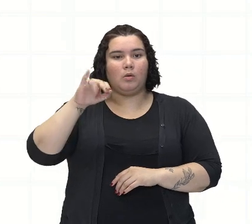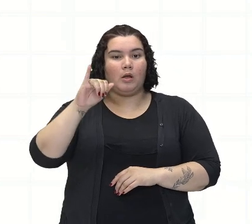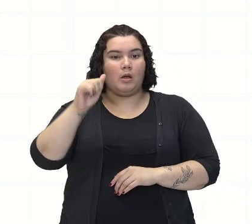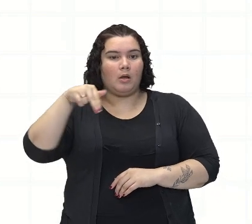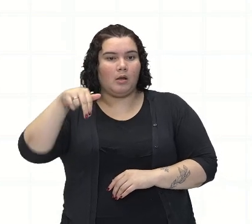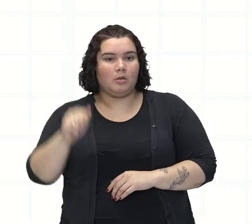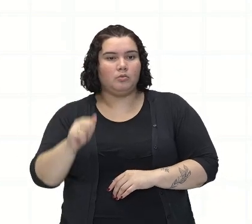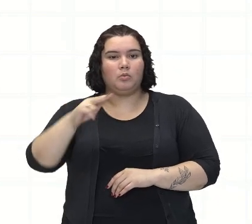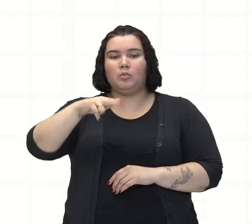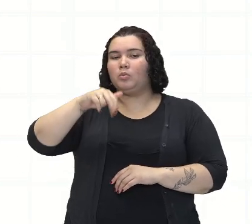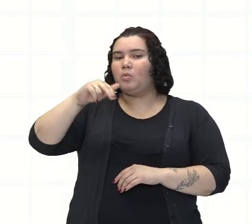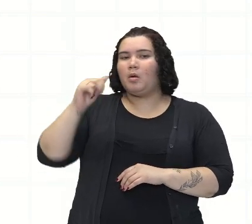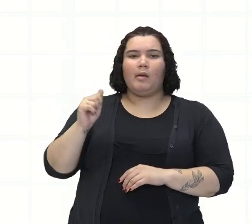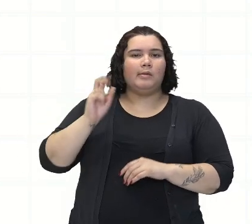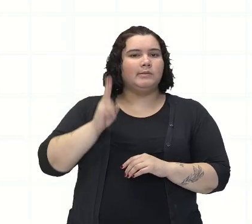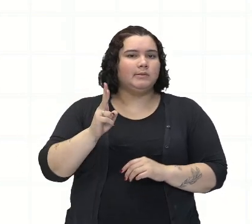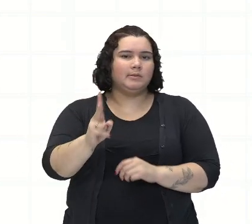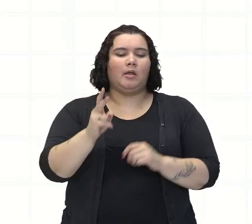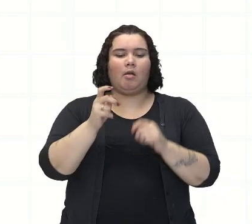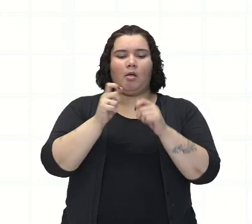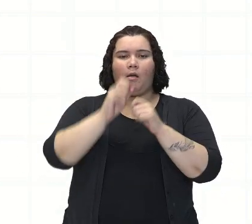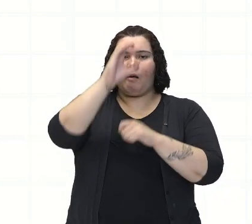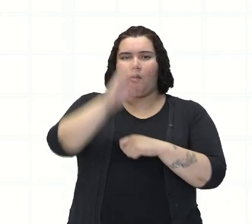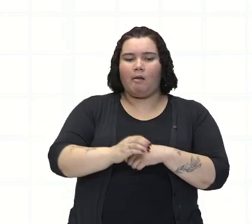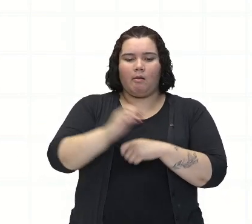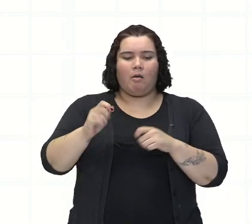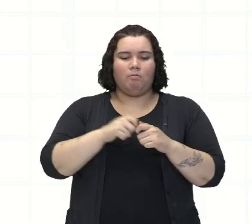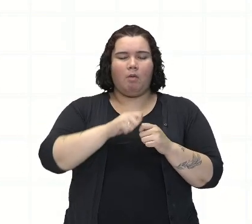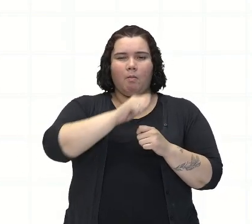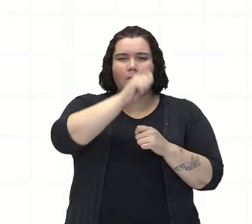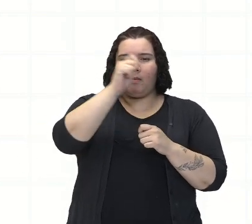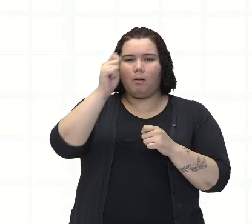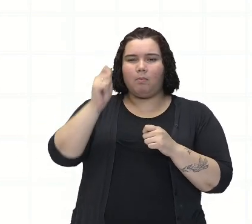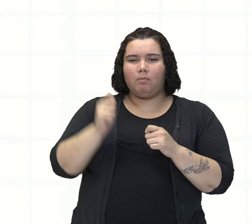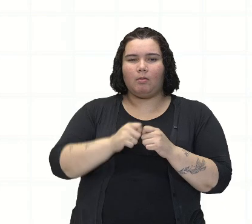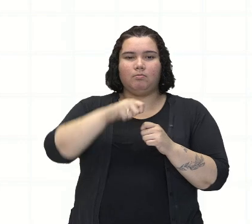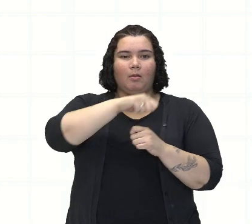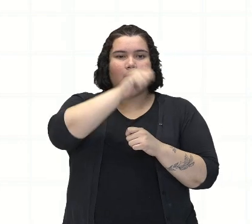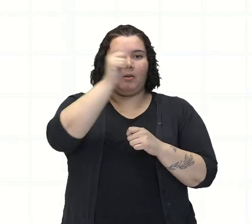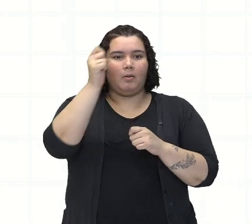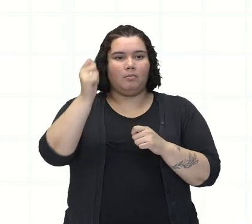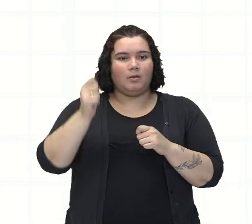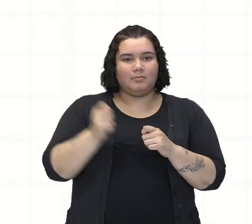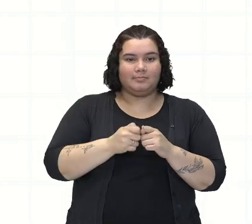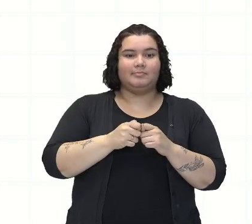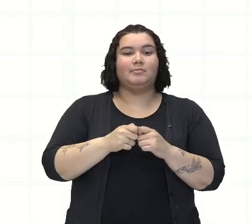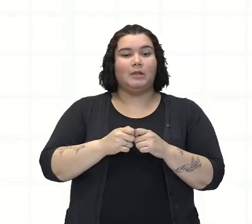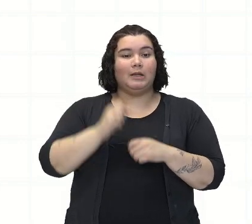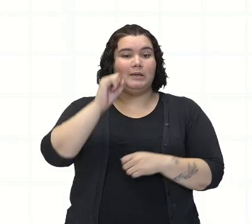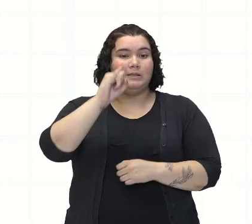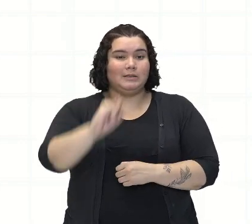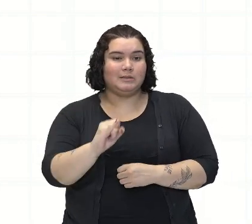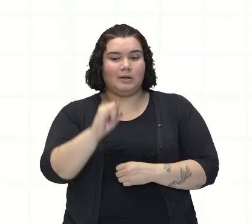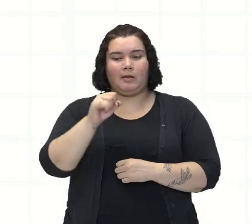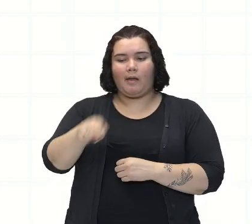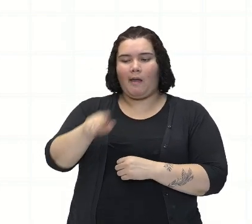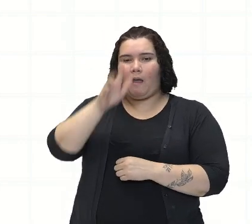né, daquela região, nunca tirava o terço da mão, mesmo quando matando galinhas ou